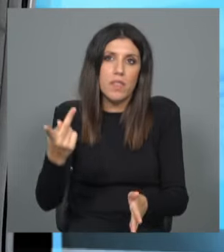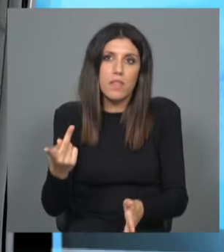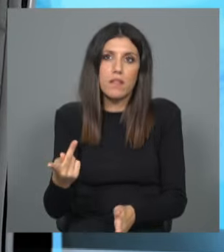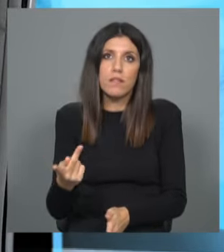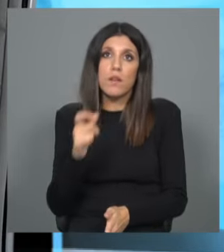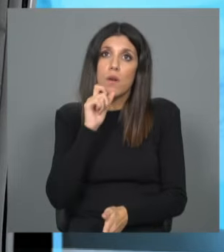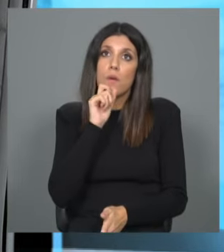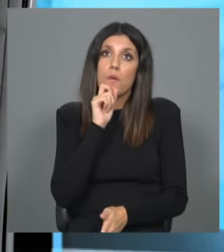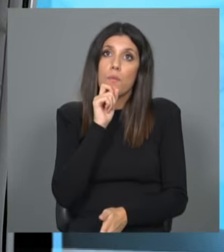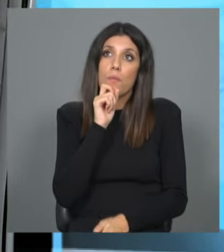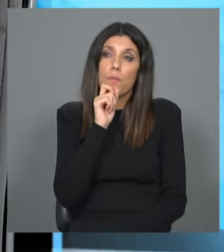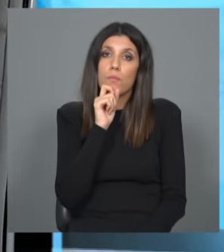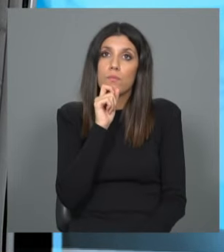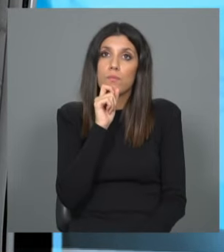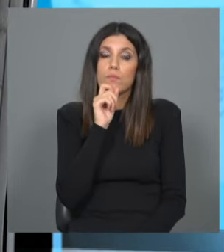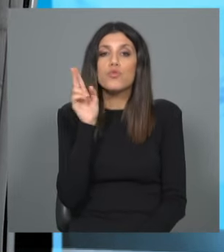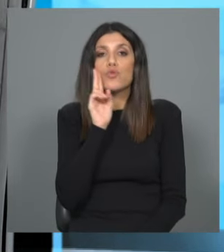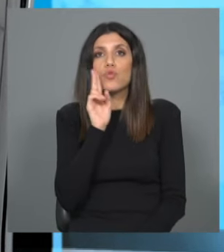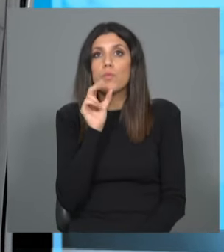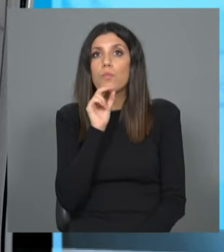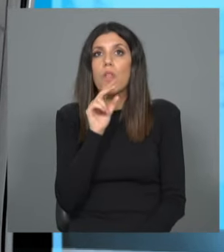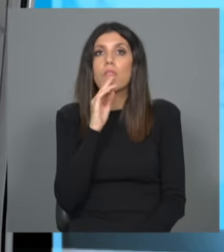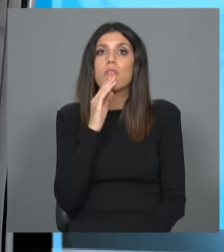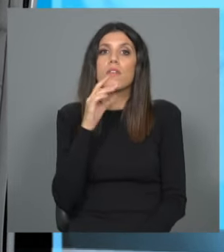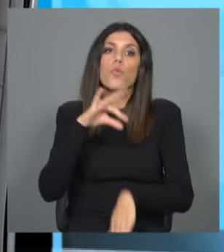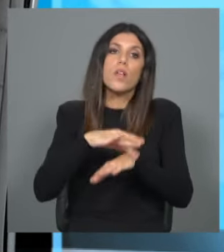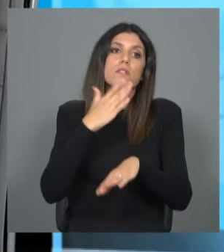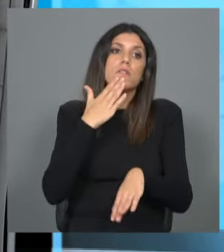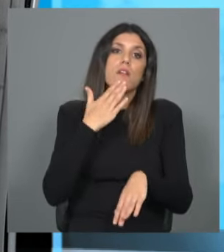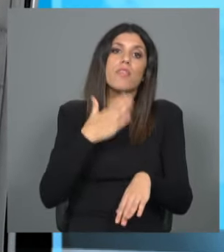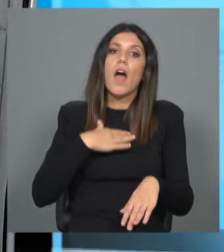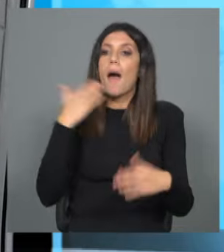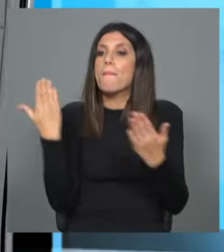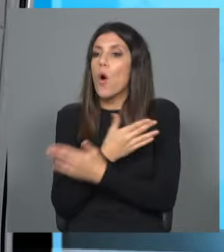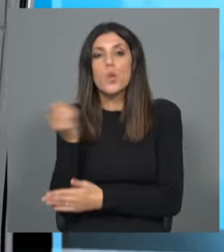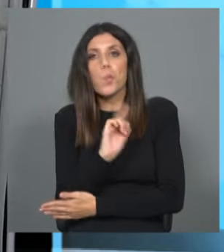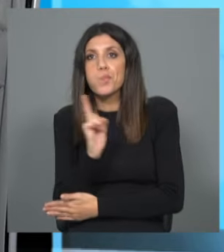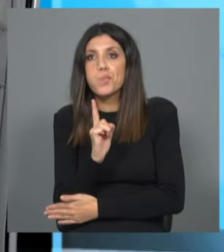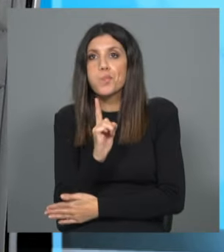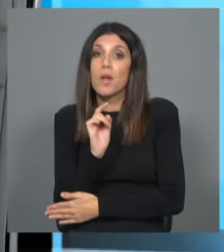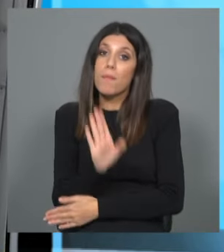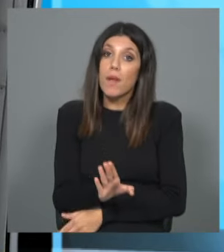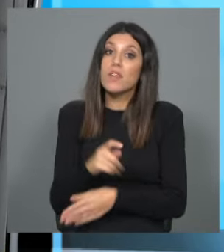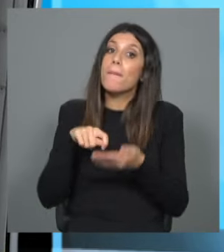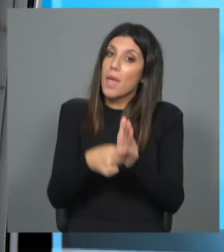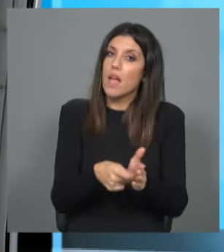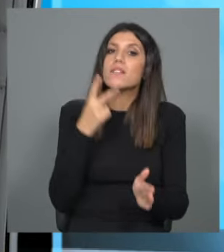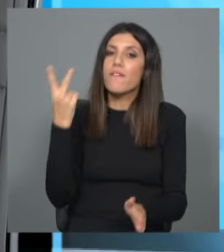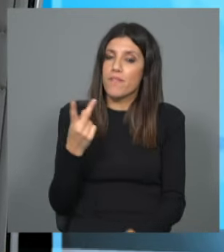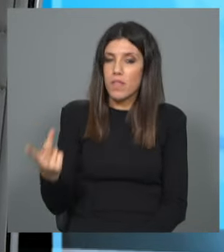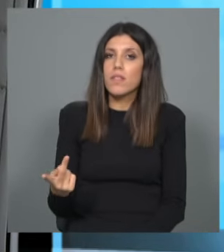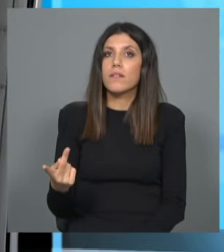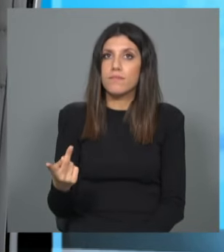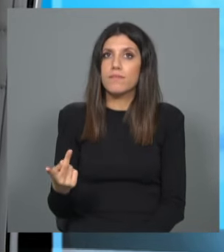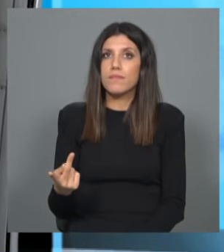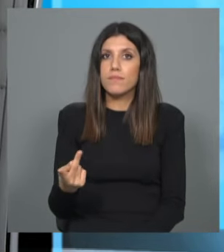incurável, pode não ser fatal, é verdade. Pode não trazer a morte a pouco tempo, mas é ameaçadora da vida, é ameaçadora